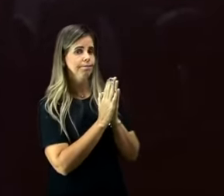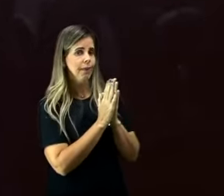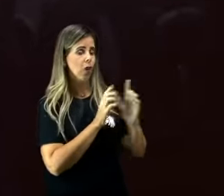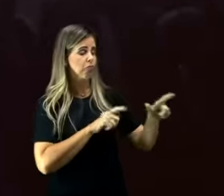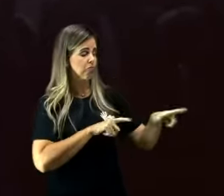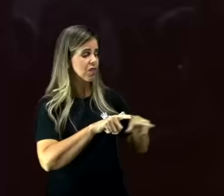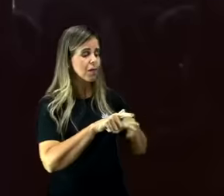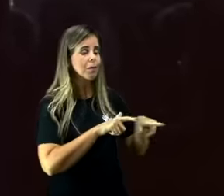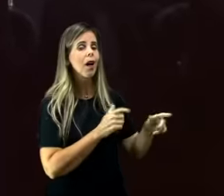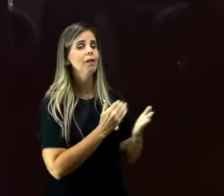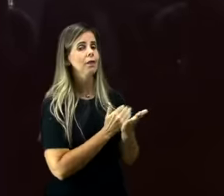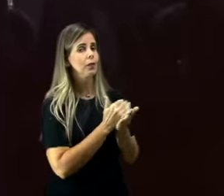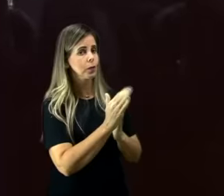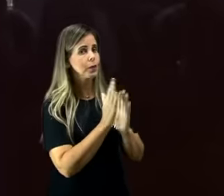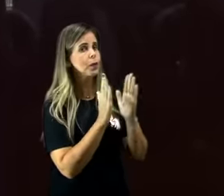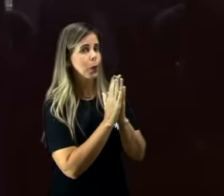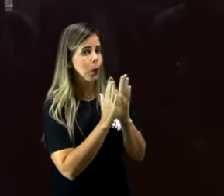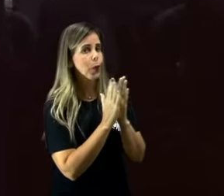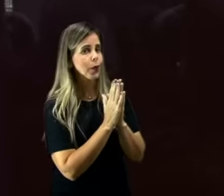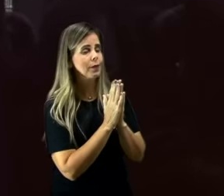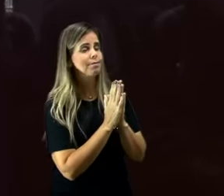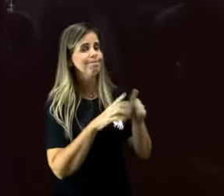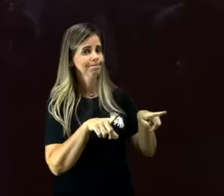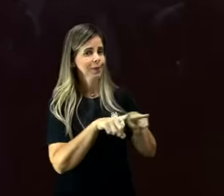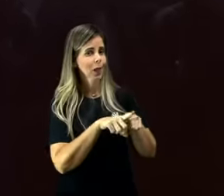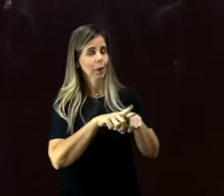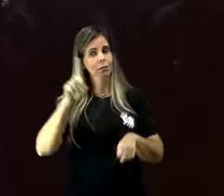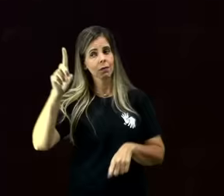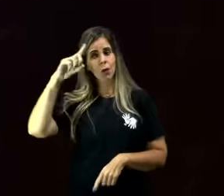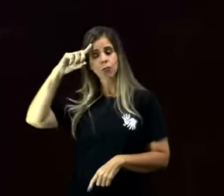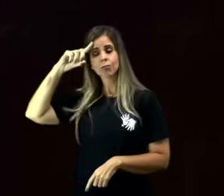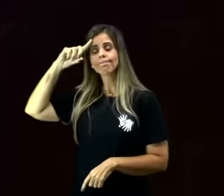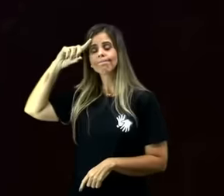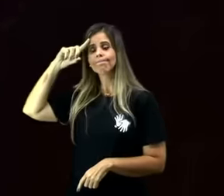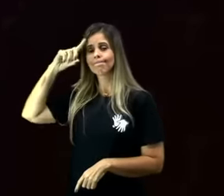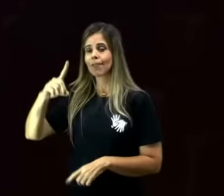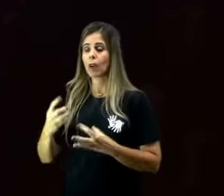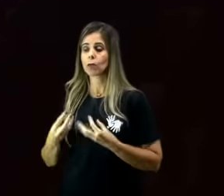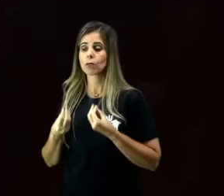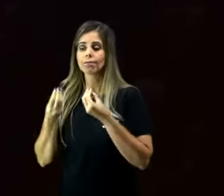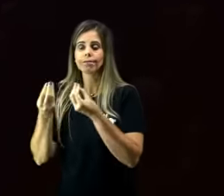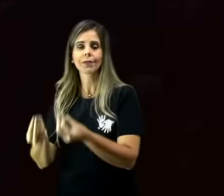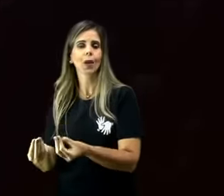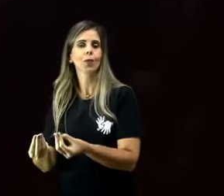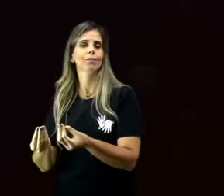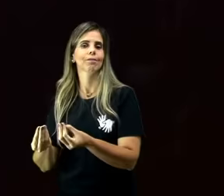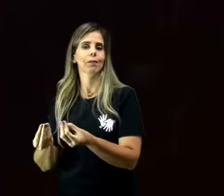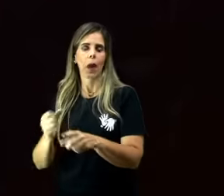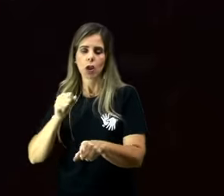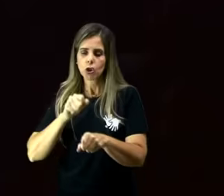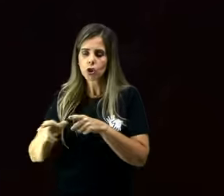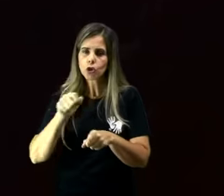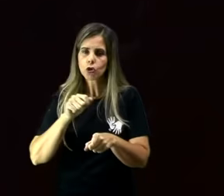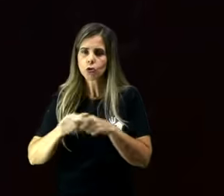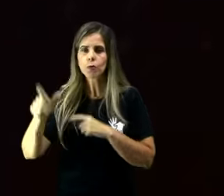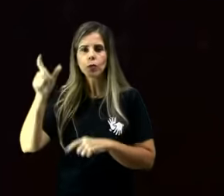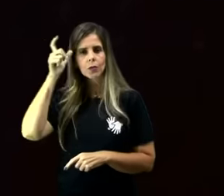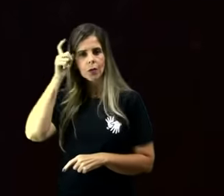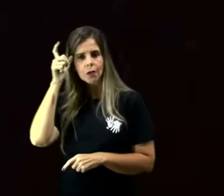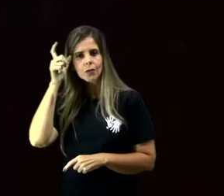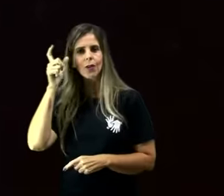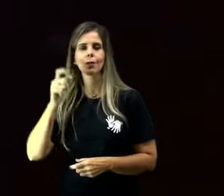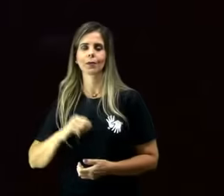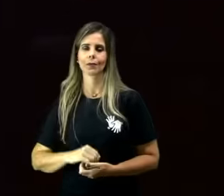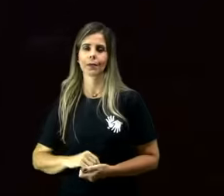escorpiões. Eu te dei autoridade para pisar os demônios, para expulsar demônios. Recebe essa palavra, a autoridade de Deus sobre cada um de nós